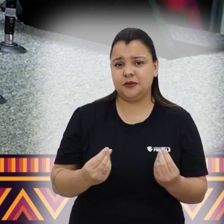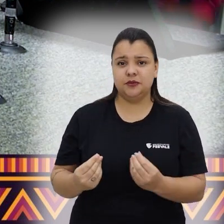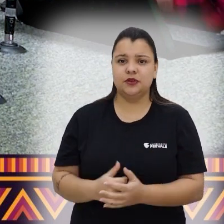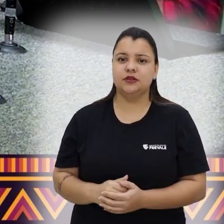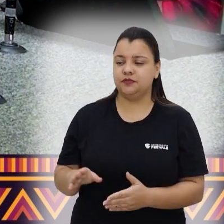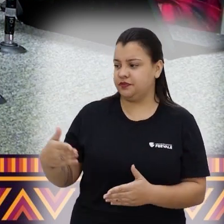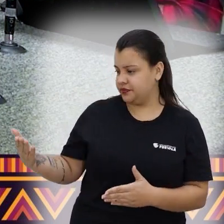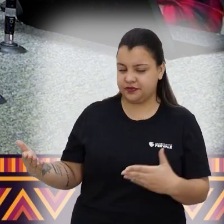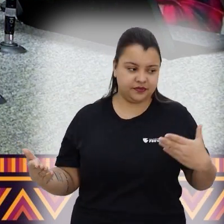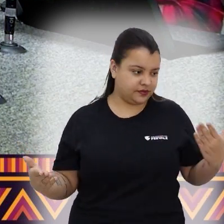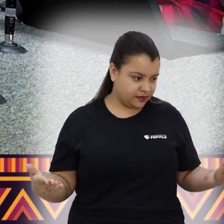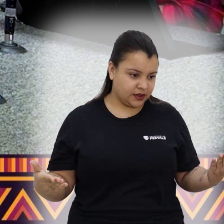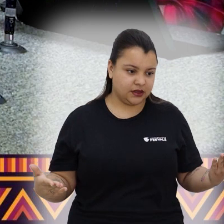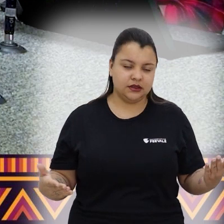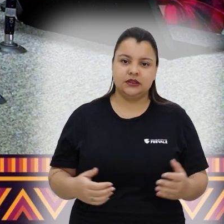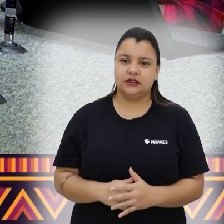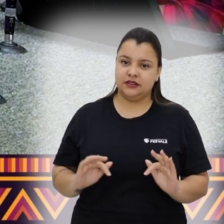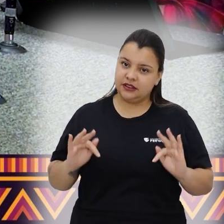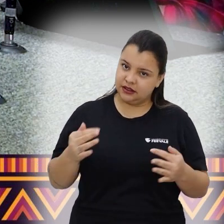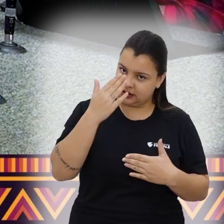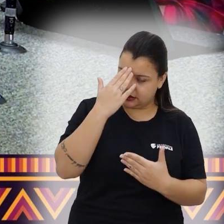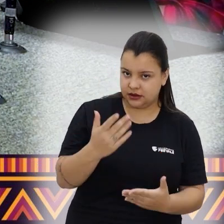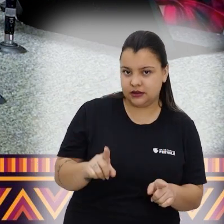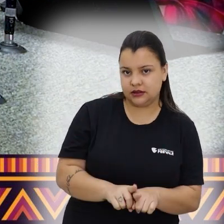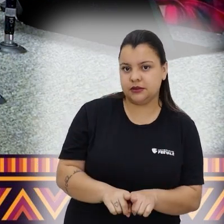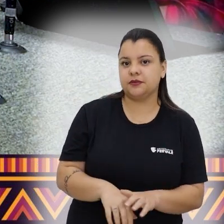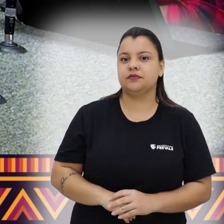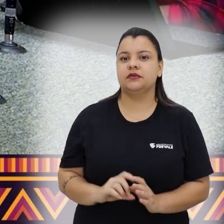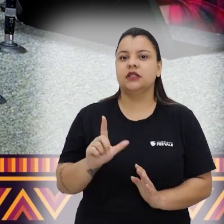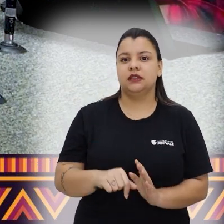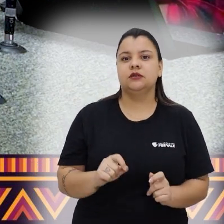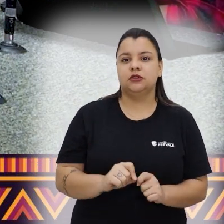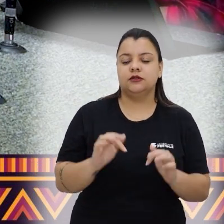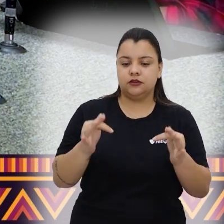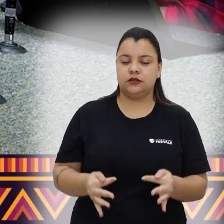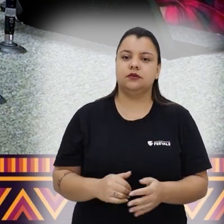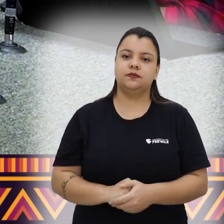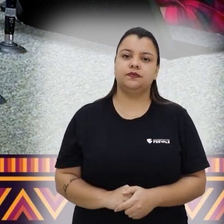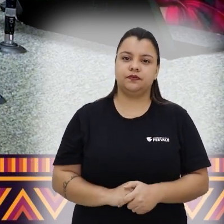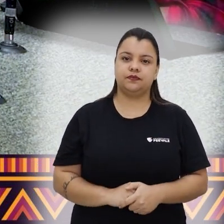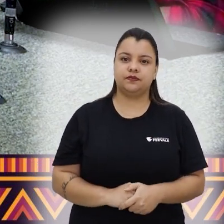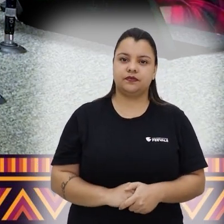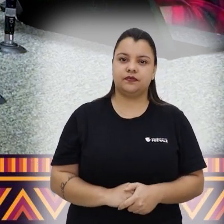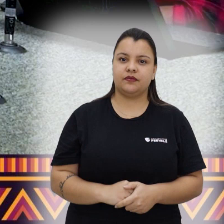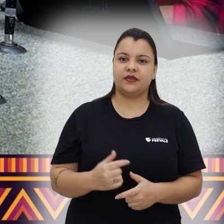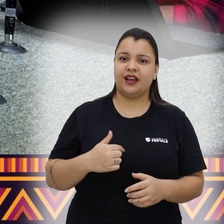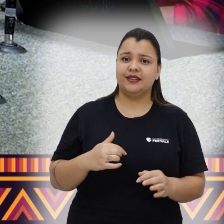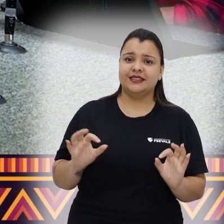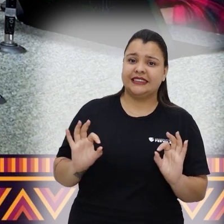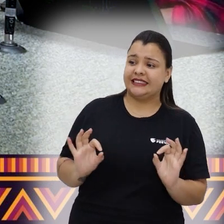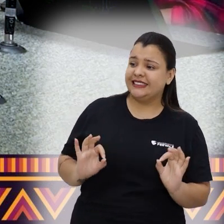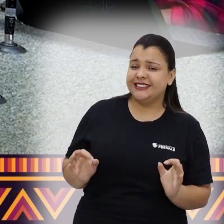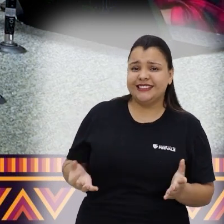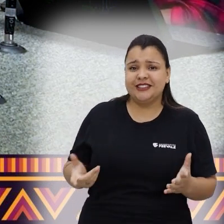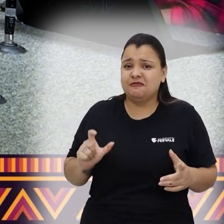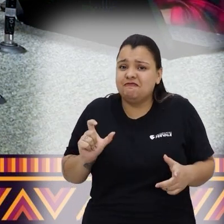as meninas, enfim, fazer o agradecimento delas, depois eu faço o fechamento aí. Nossa, eu não tenho